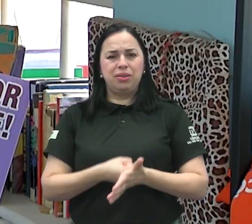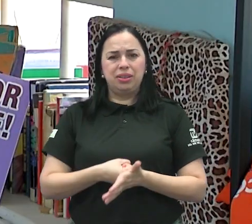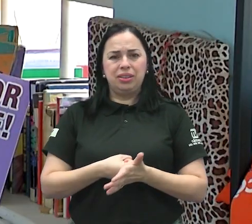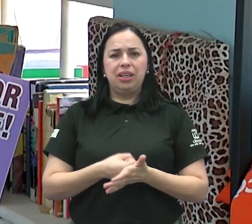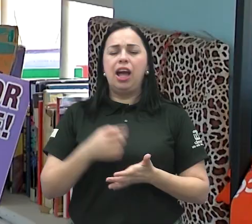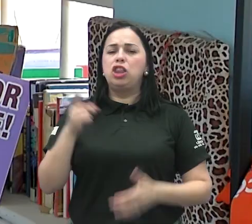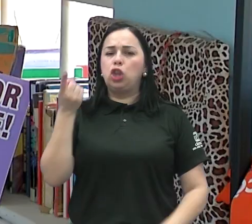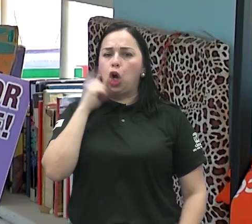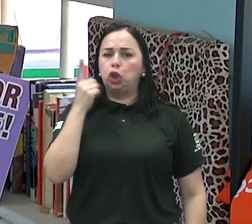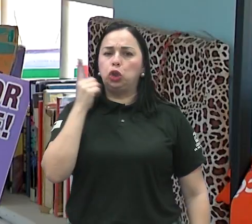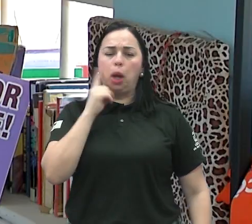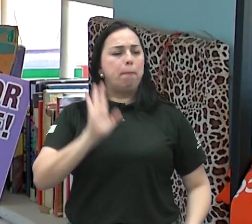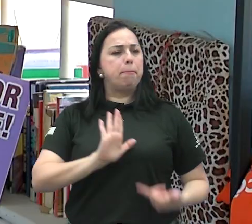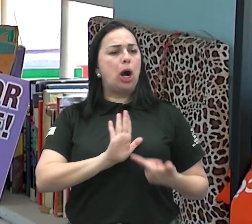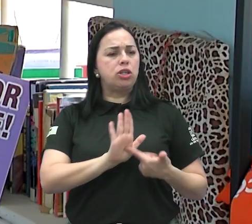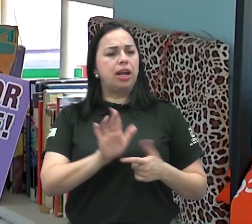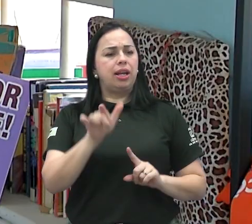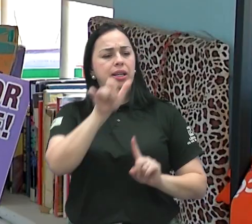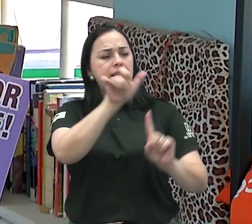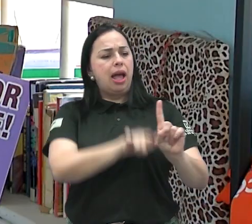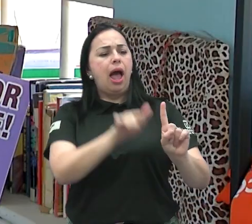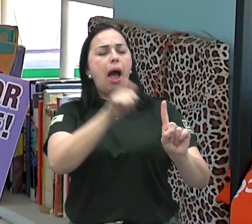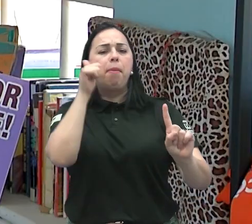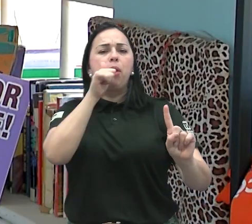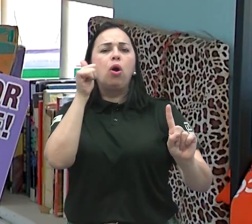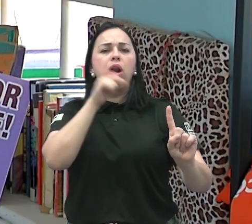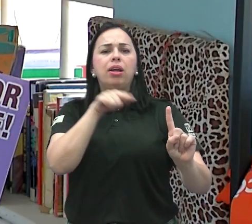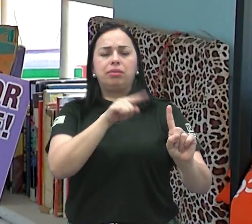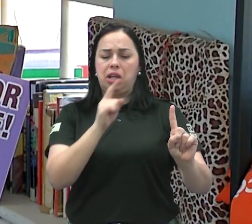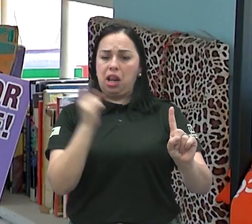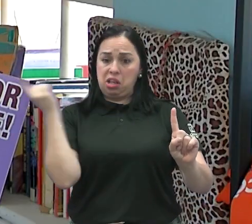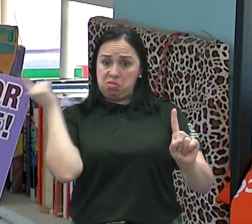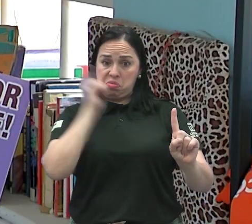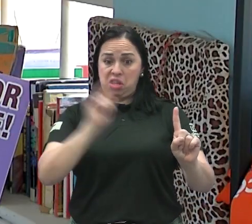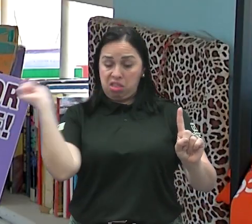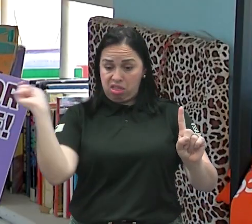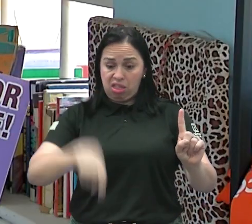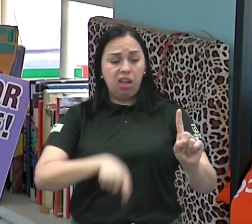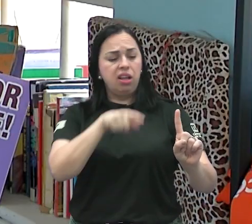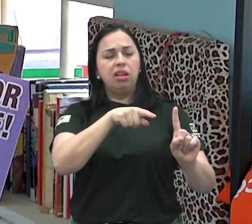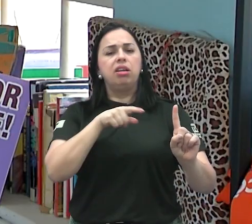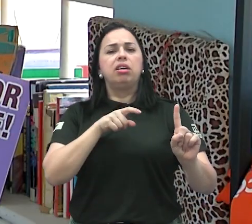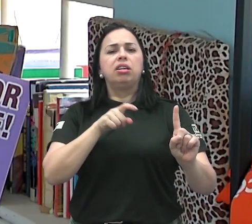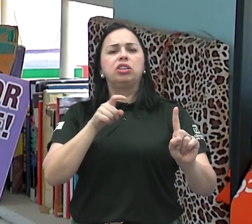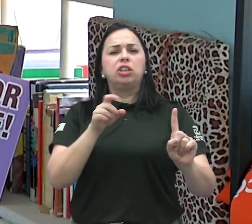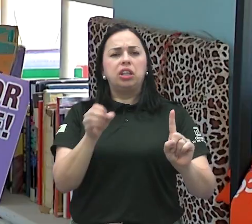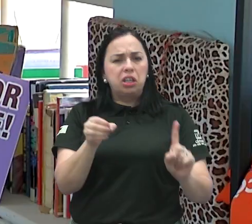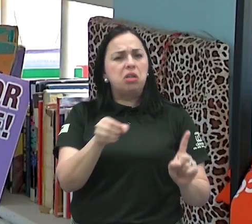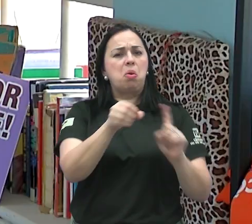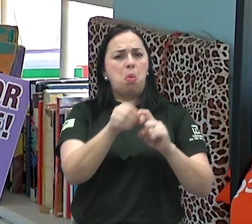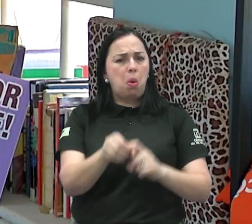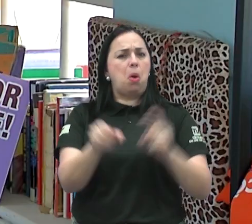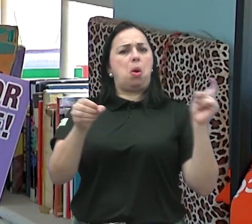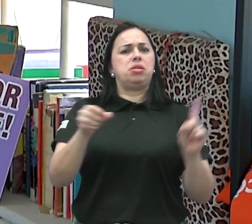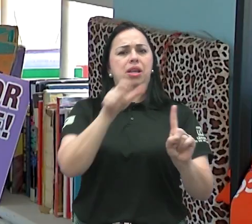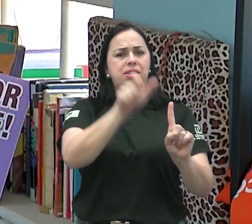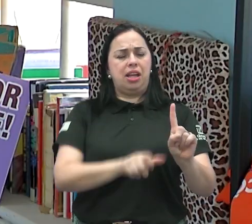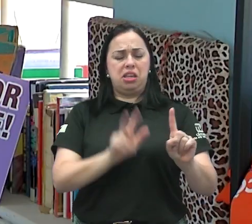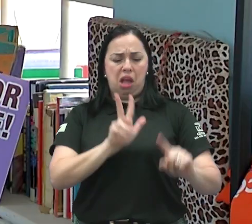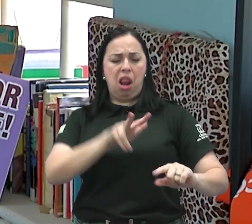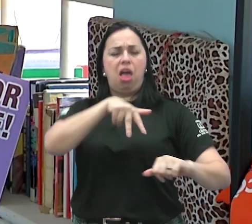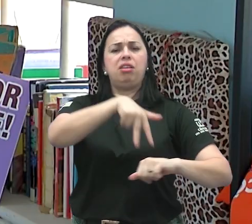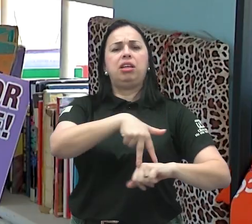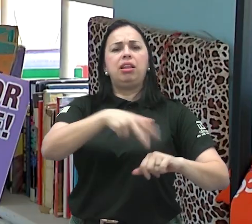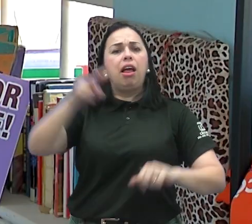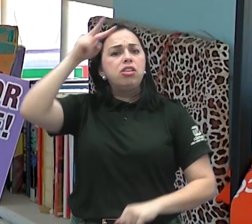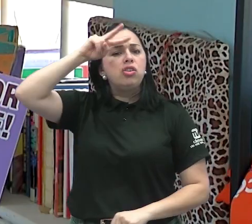luta aqui é todo dia, né, para que essa mulher se sinta autônoma, se perceba autônoma, dona da